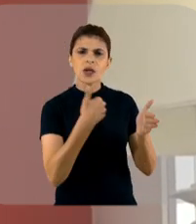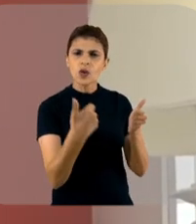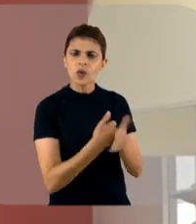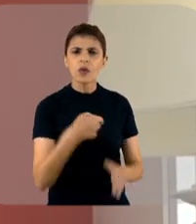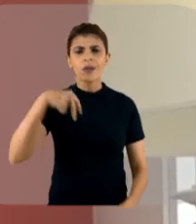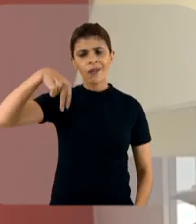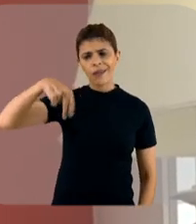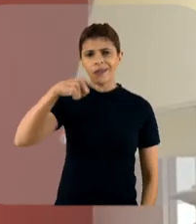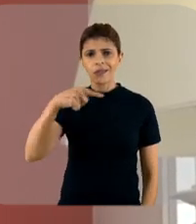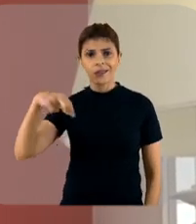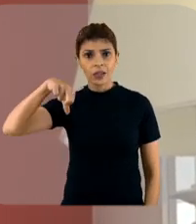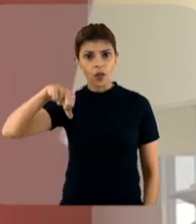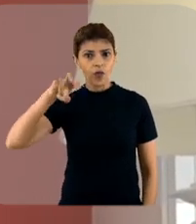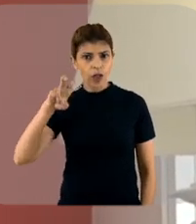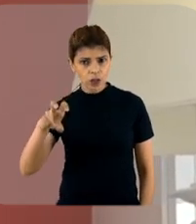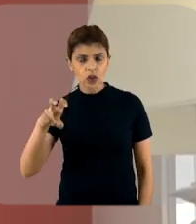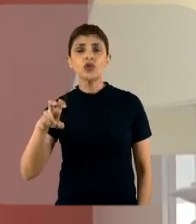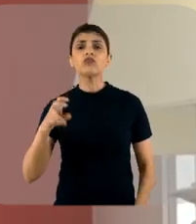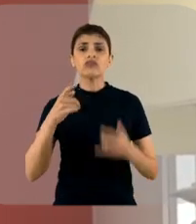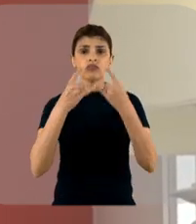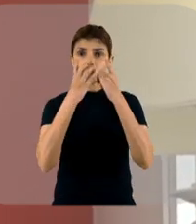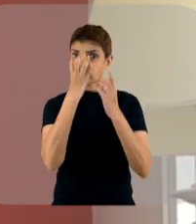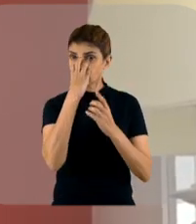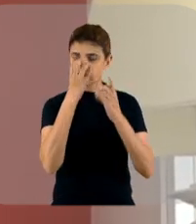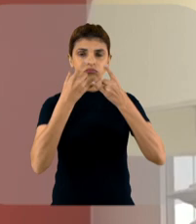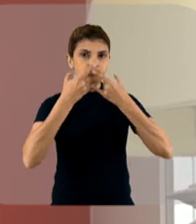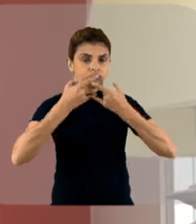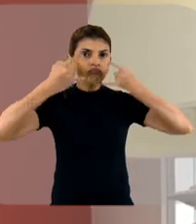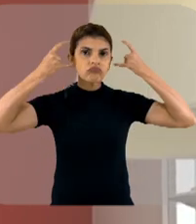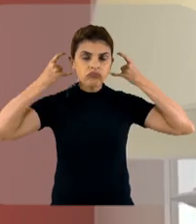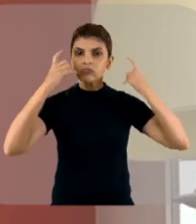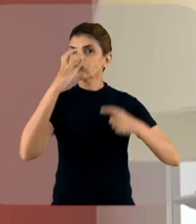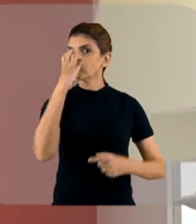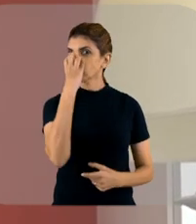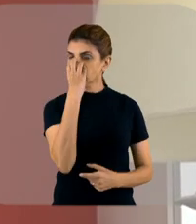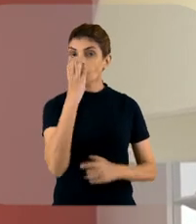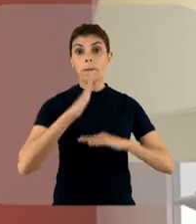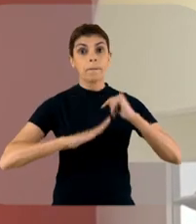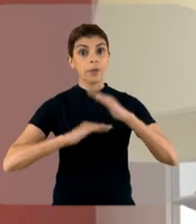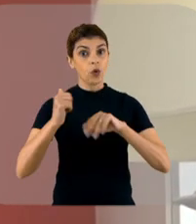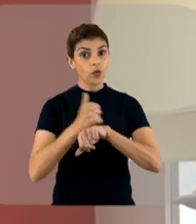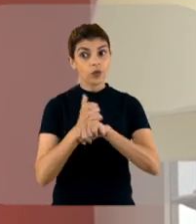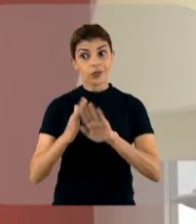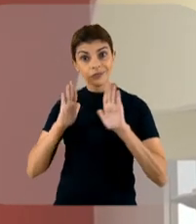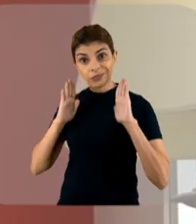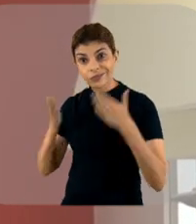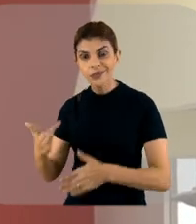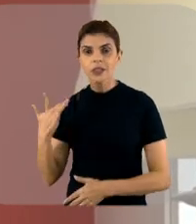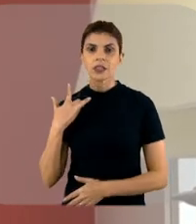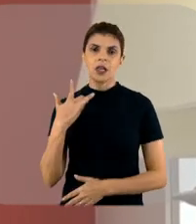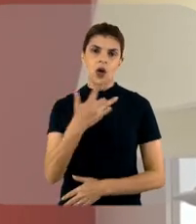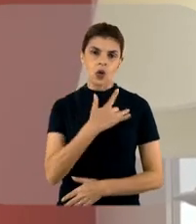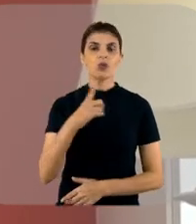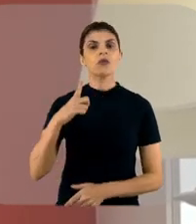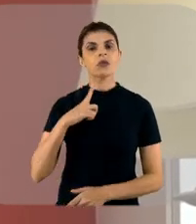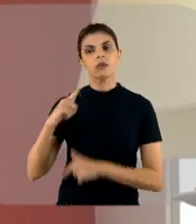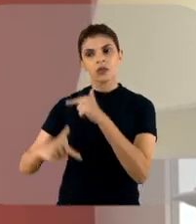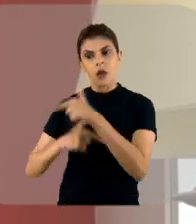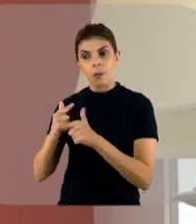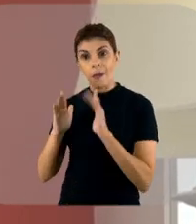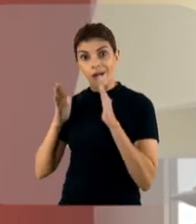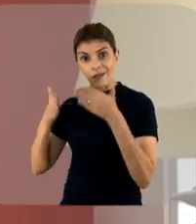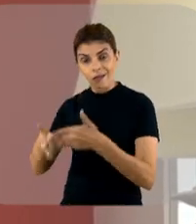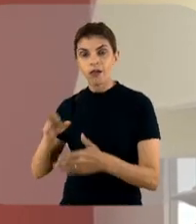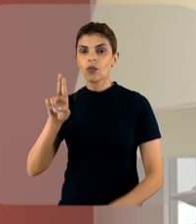para gente. Máscaras N95 ou NIOSH devem ser utilizadas para profissionais de saúde que estão ou